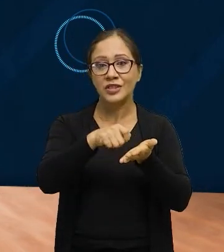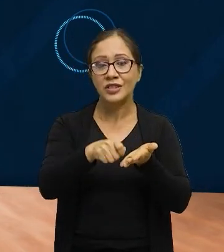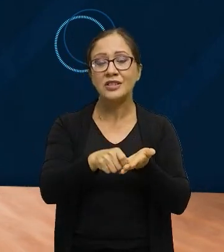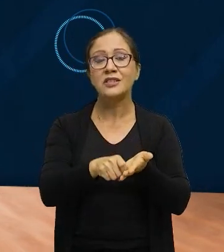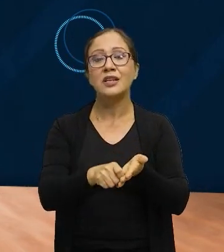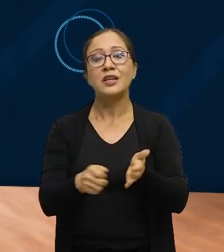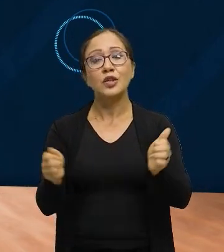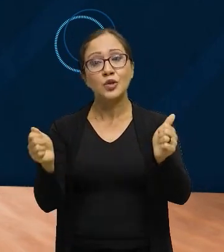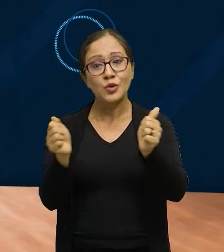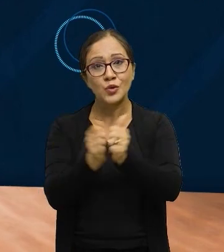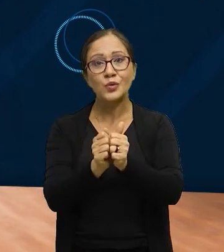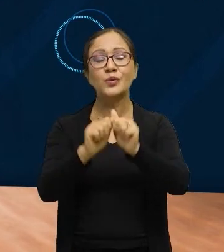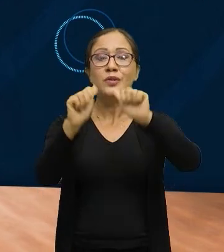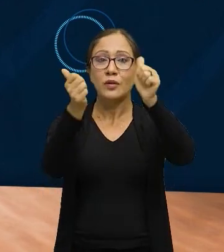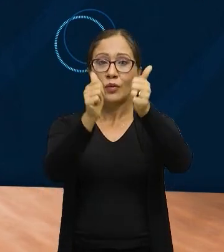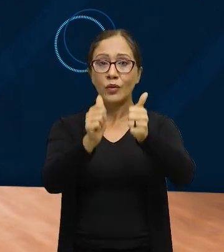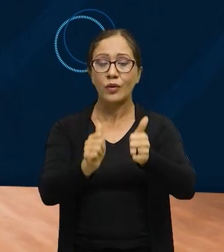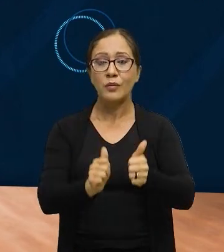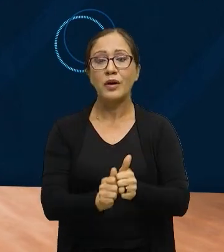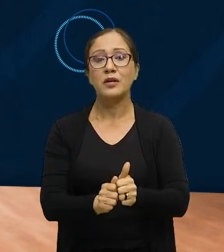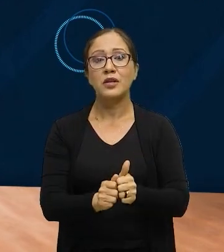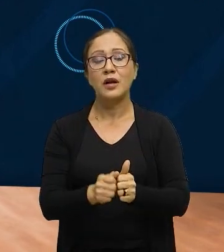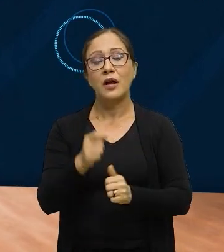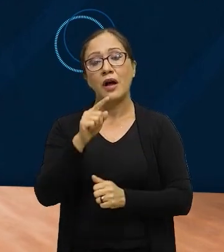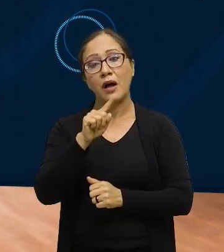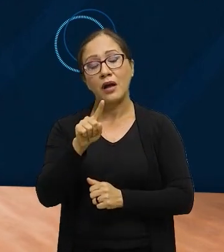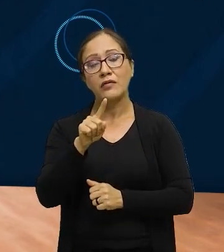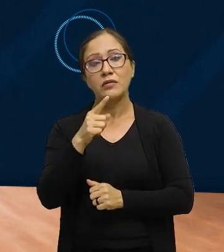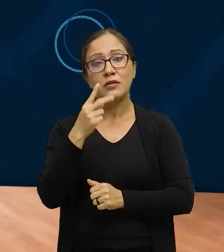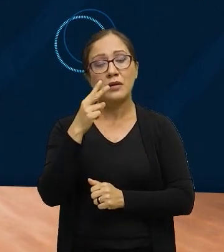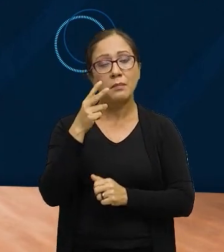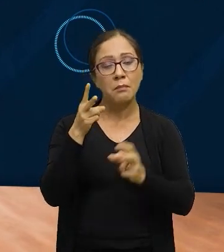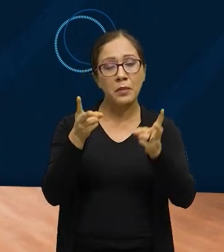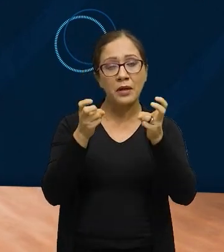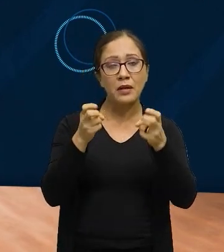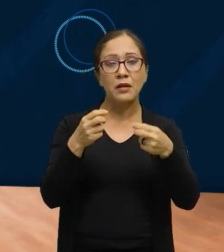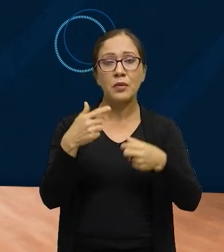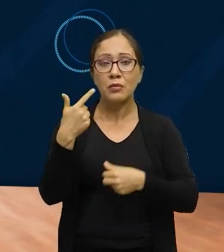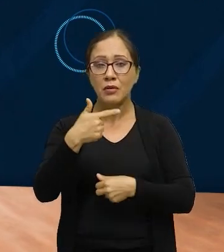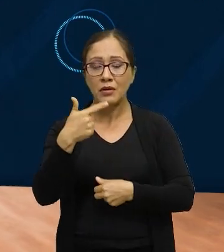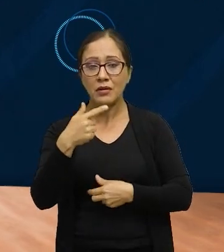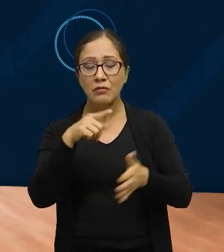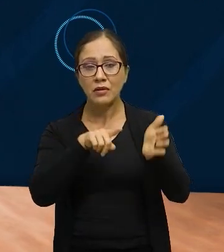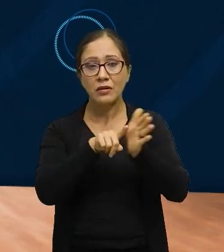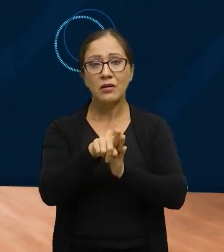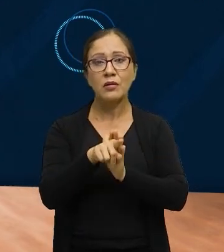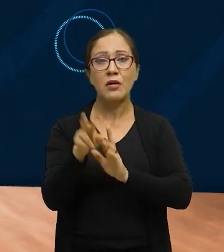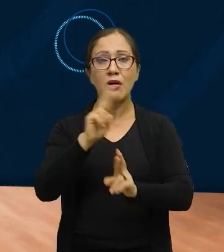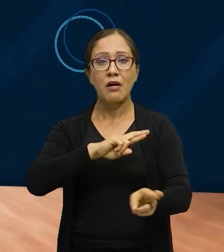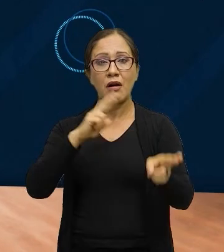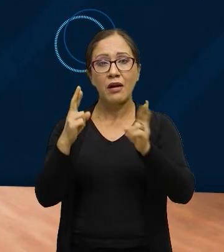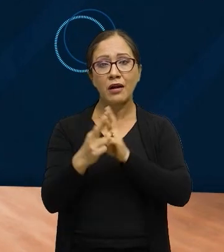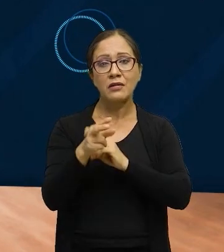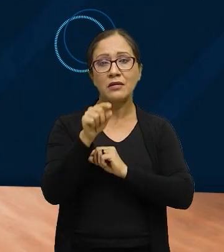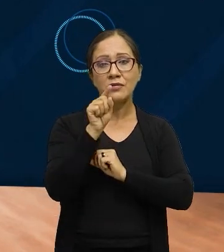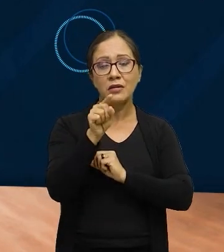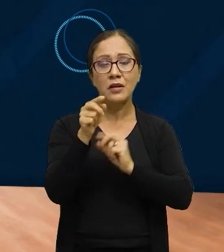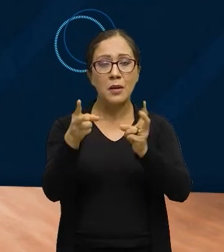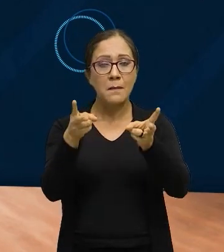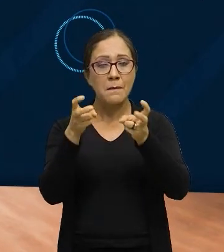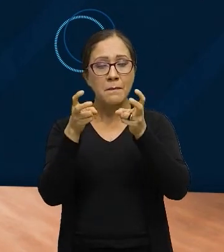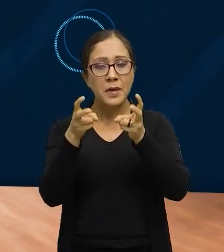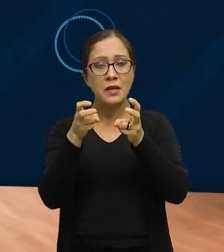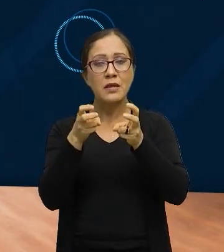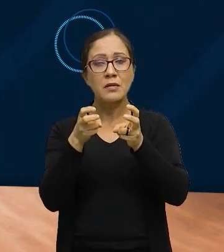não verbal, as imagens. Você viu que na segunda questão, a relação era você perceber mesmo